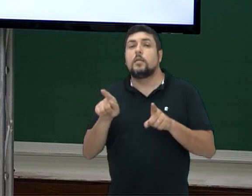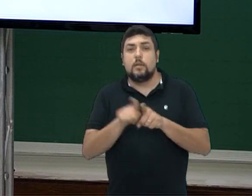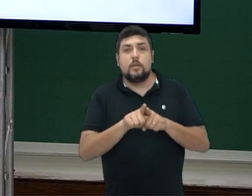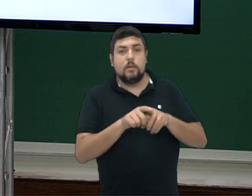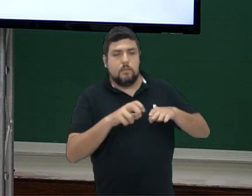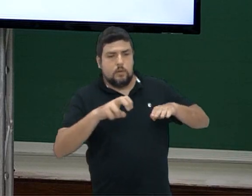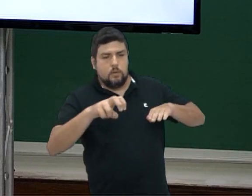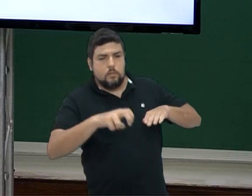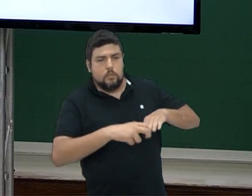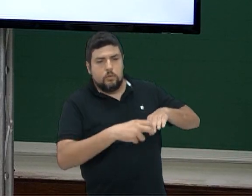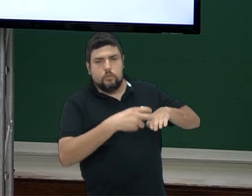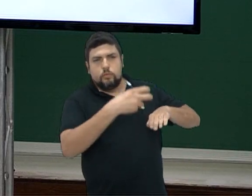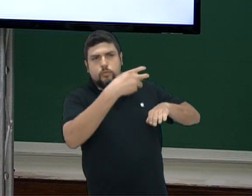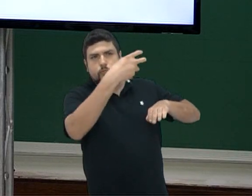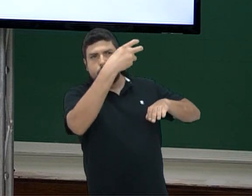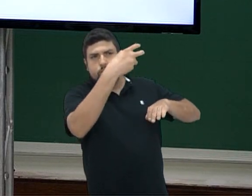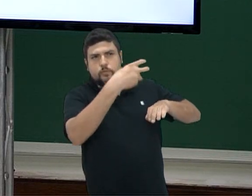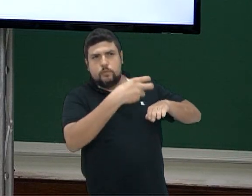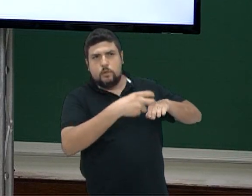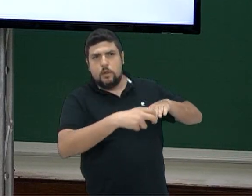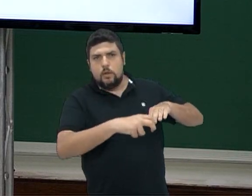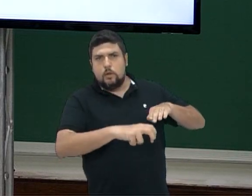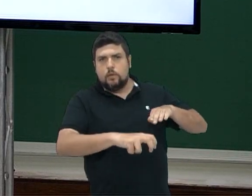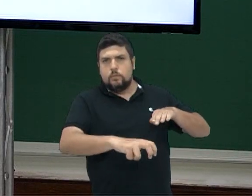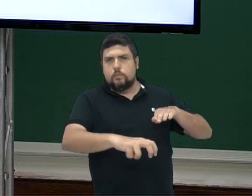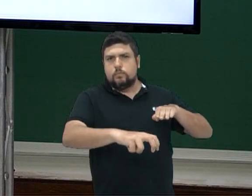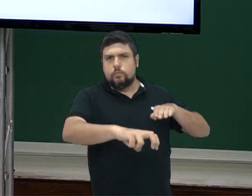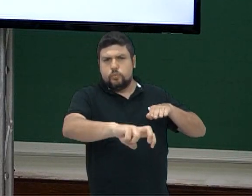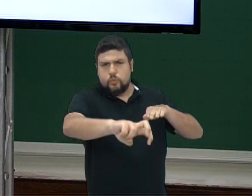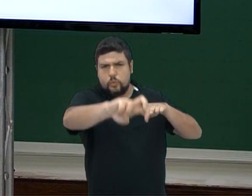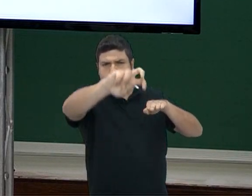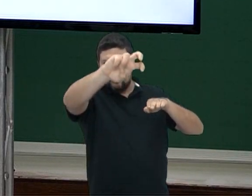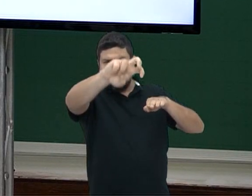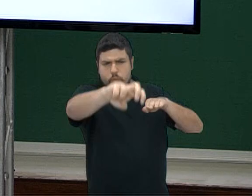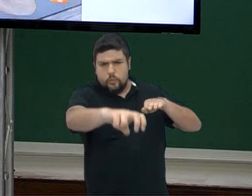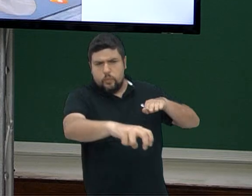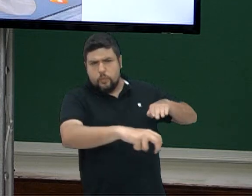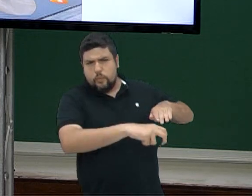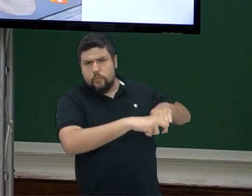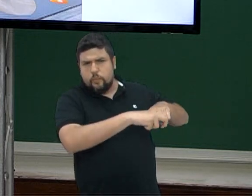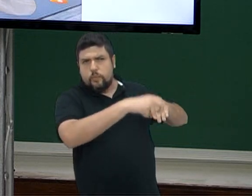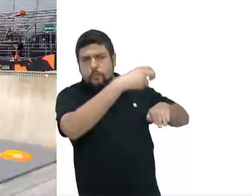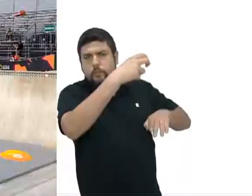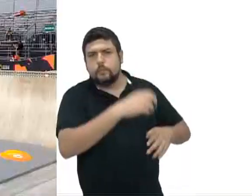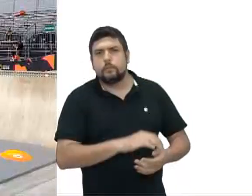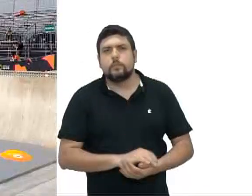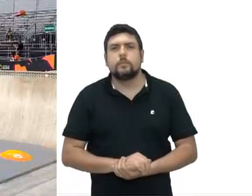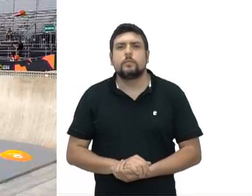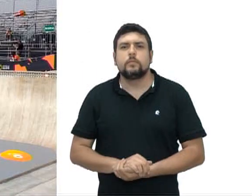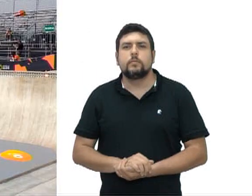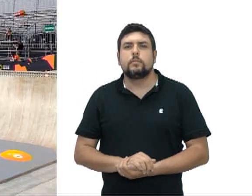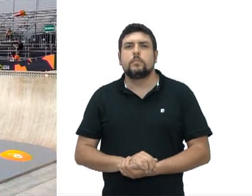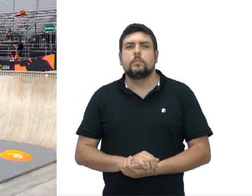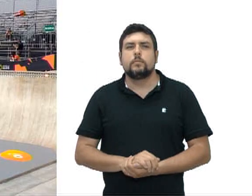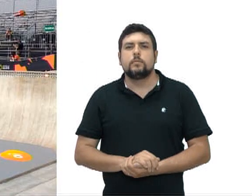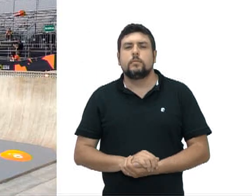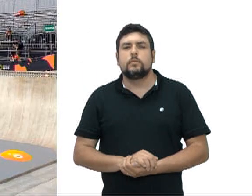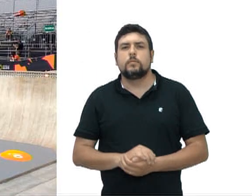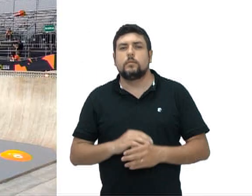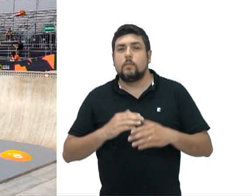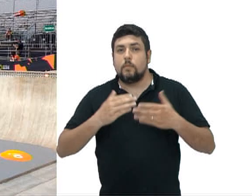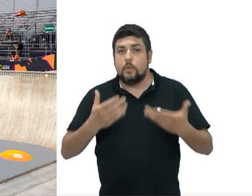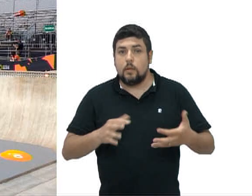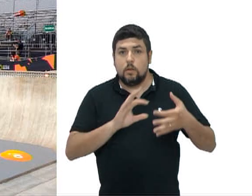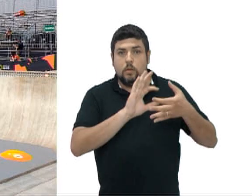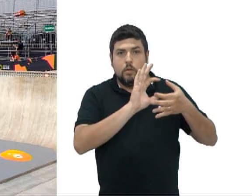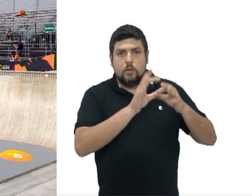tá? Porque a sua manobra ocorre por meio dessa verticalidade. Vamos falar um pouquinho das Olimpíadas. Então, sabemos